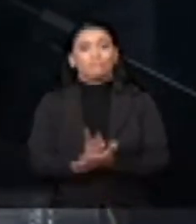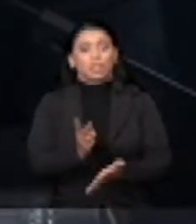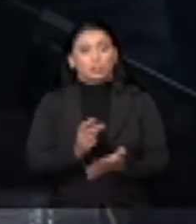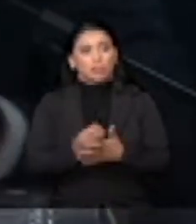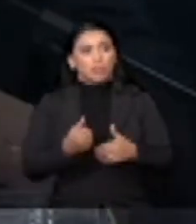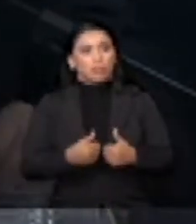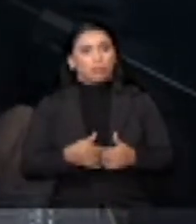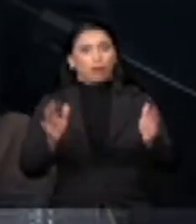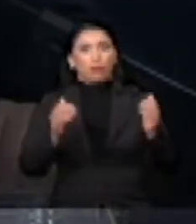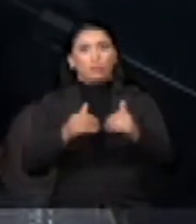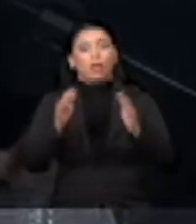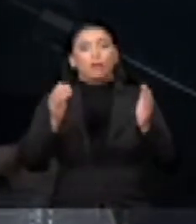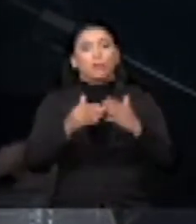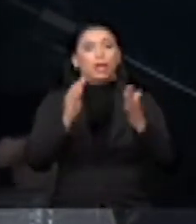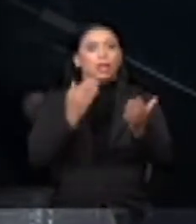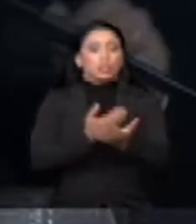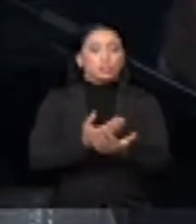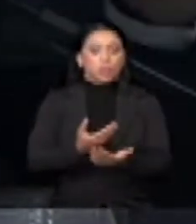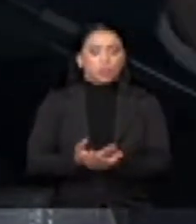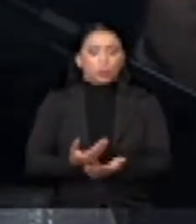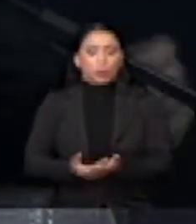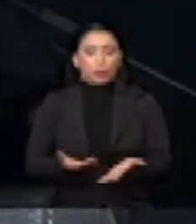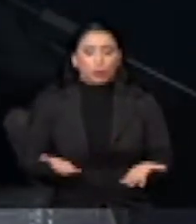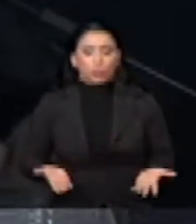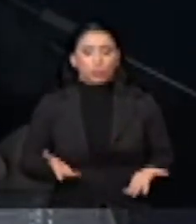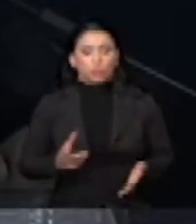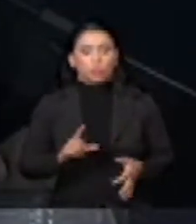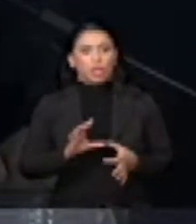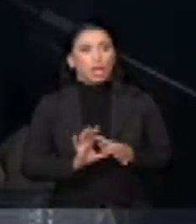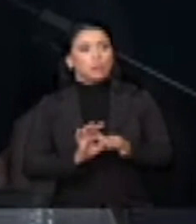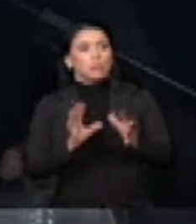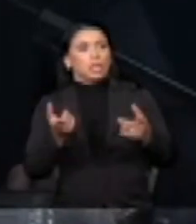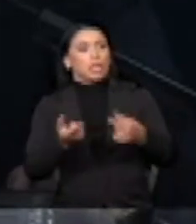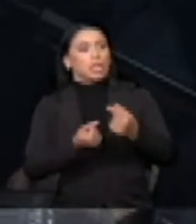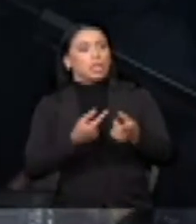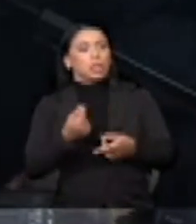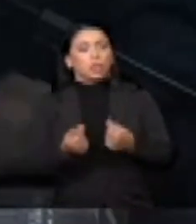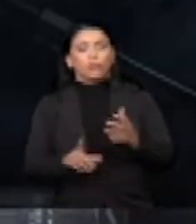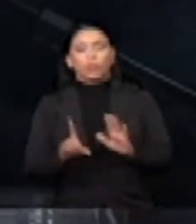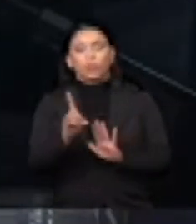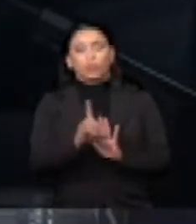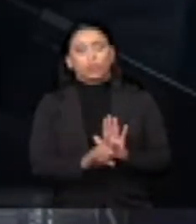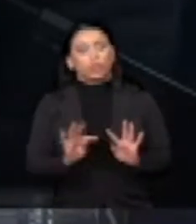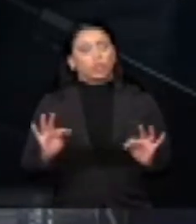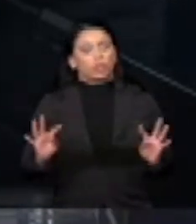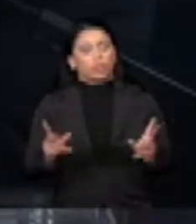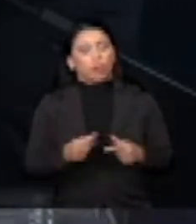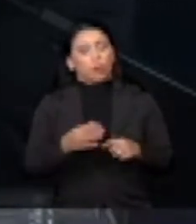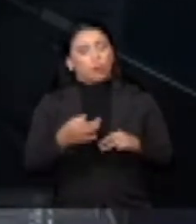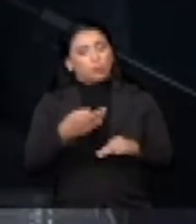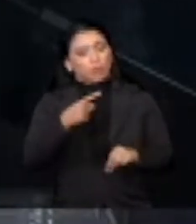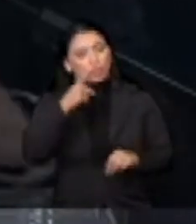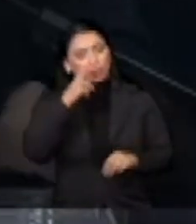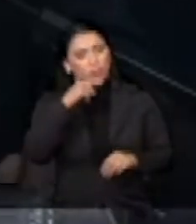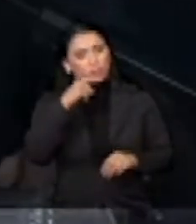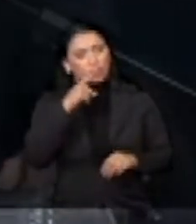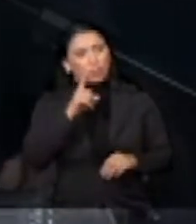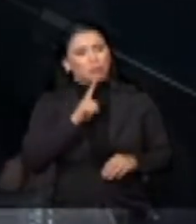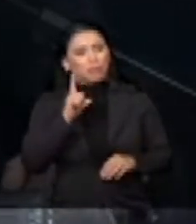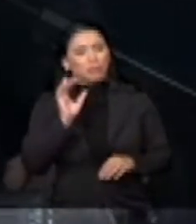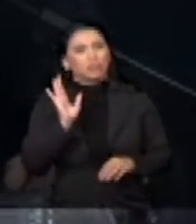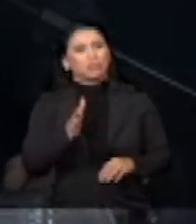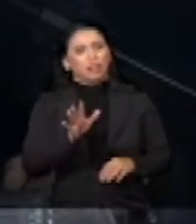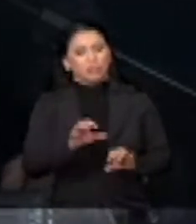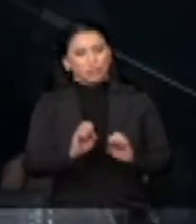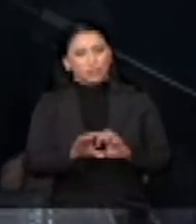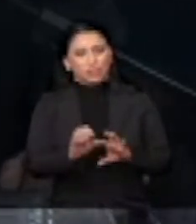abrir mais escolas médicas como se a liberdade Econômica fosse um direito absoluto o ministro Gilmar Mendes já nos ensinou